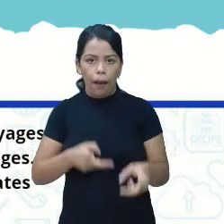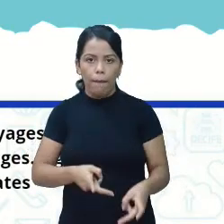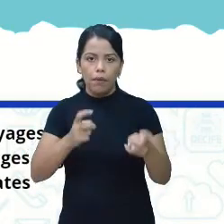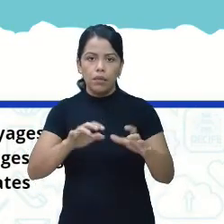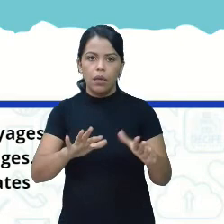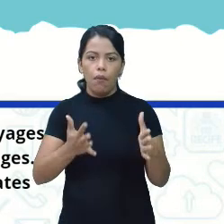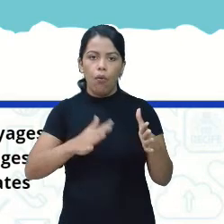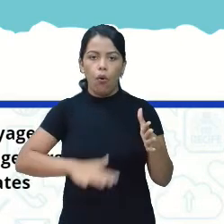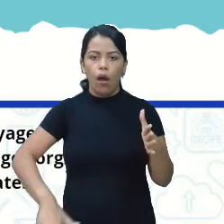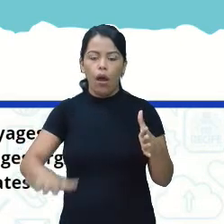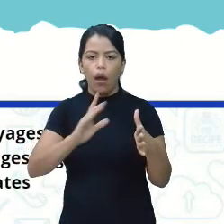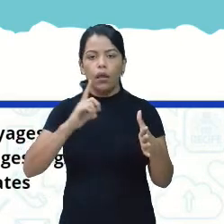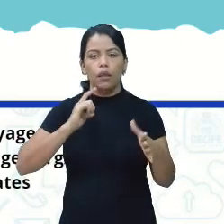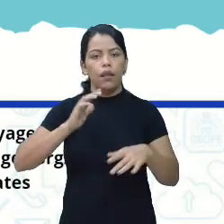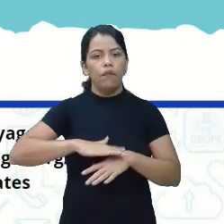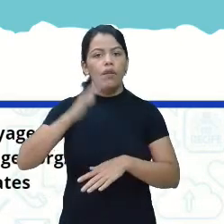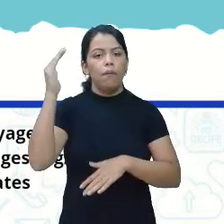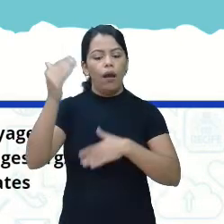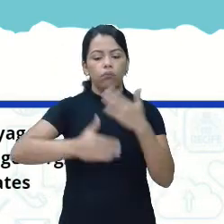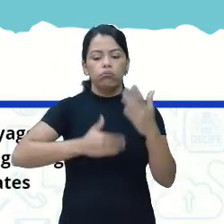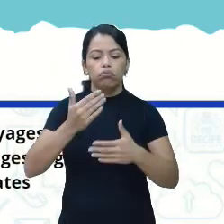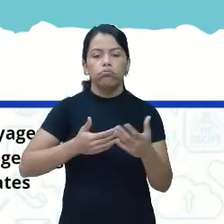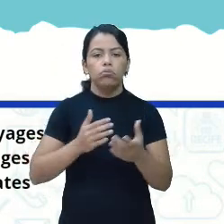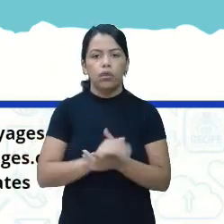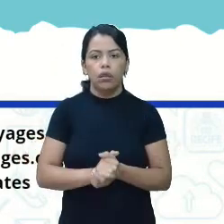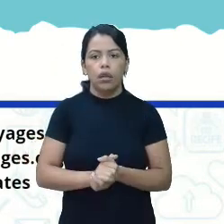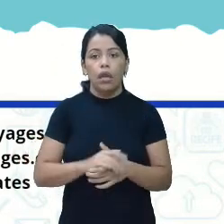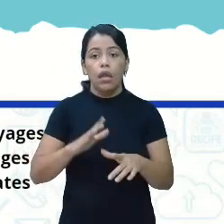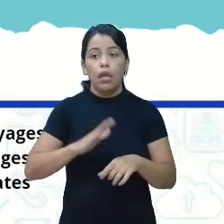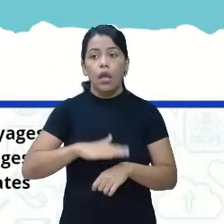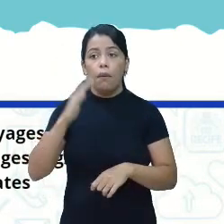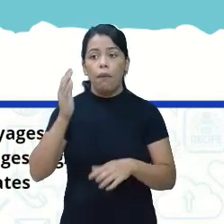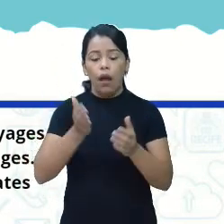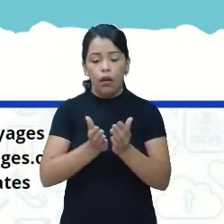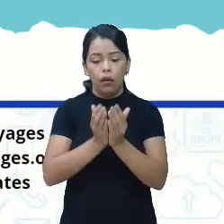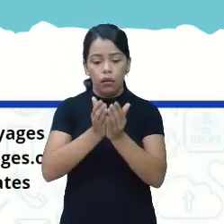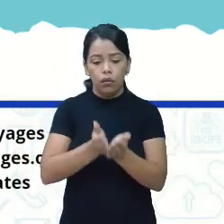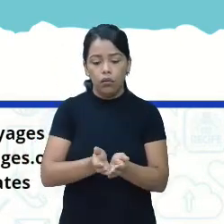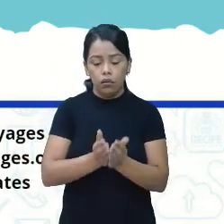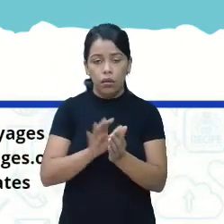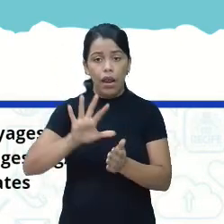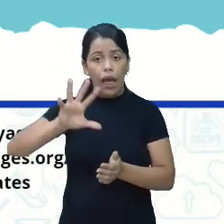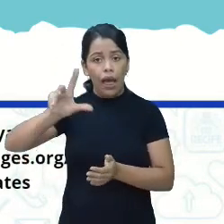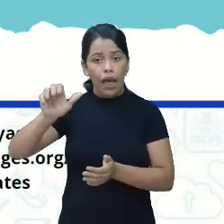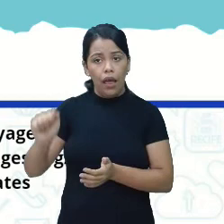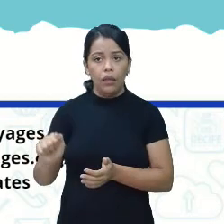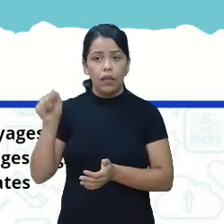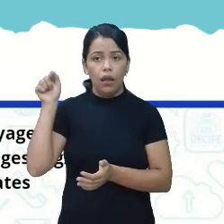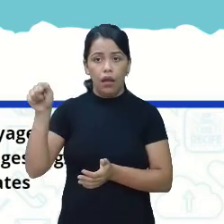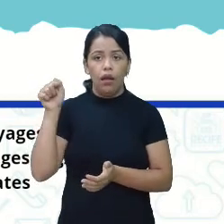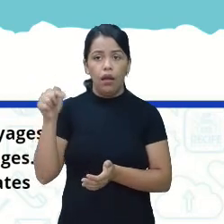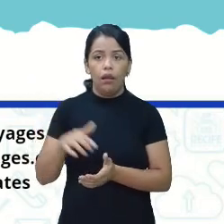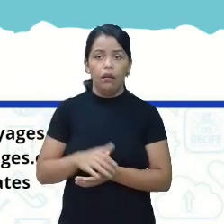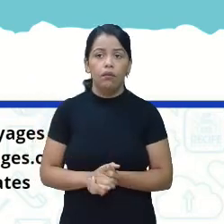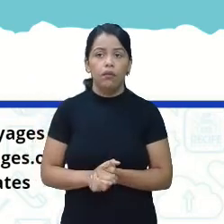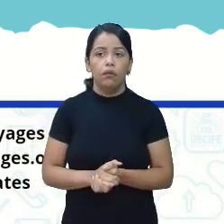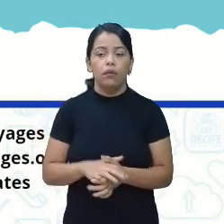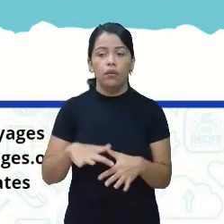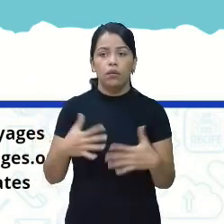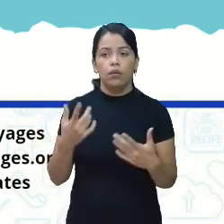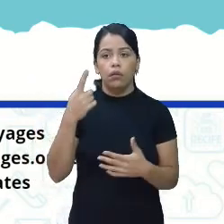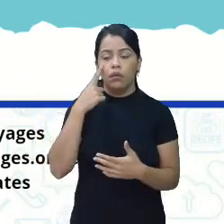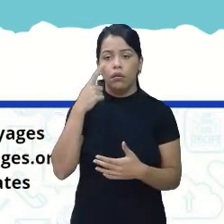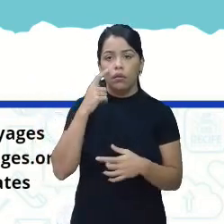as áreas em que mais se embarcou pessoas escravizadas na África. Tá? Então a gente tem aí, isso não